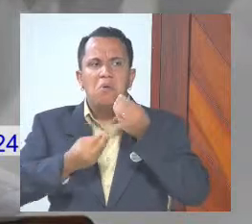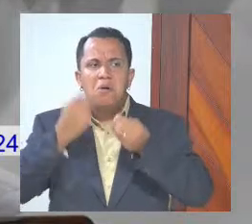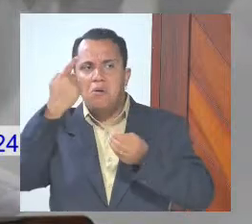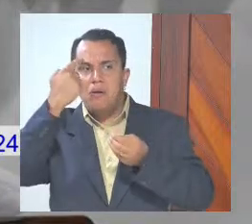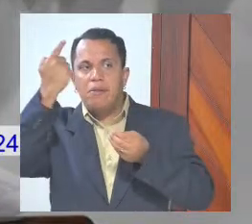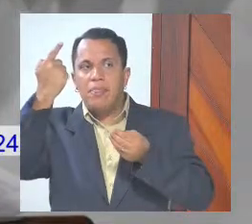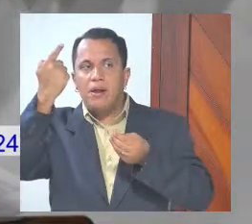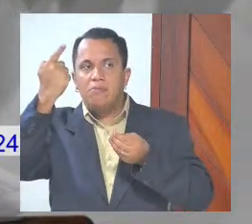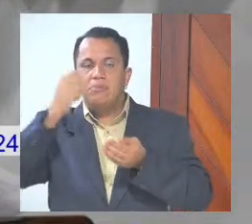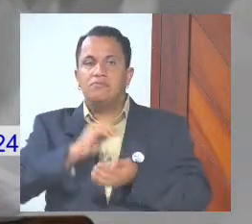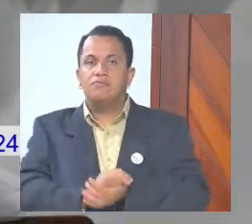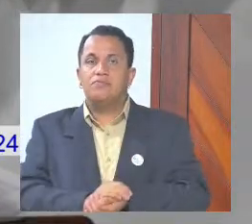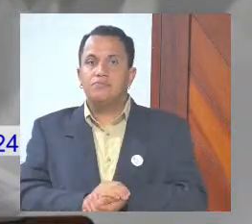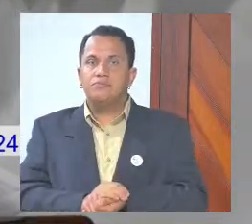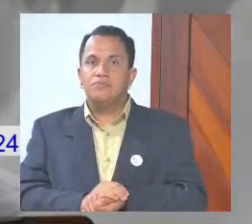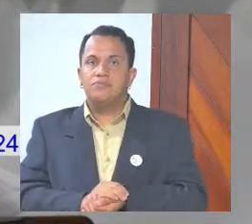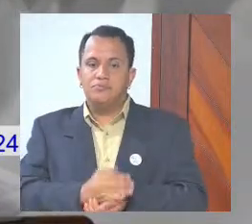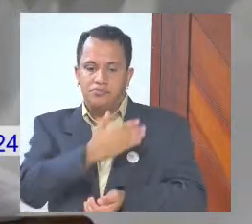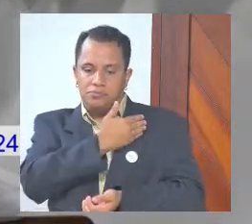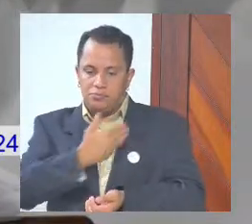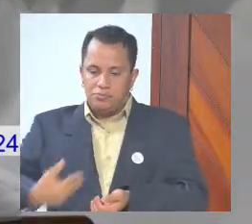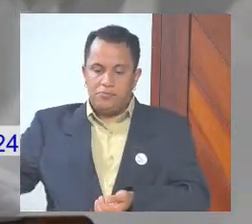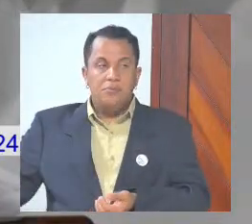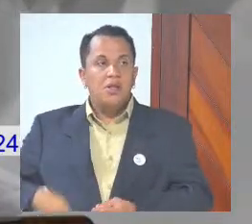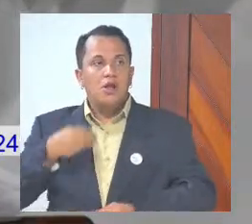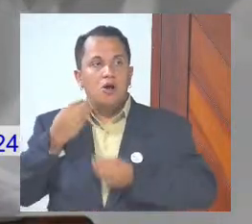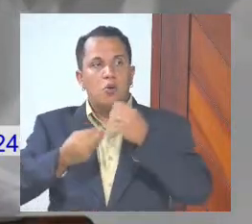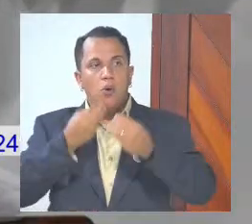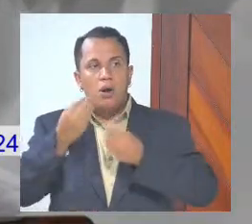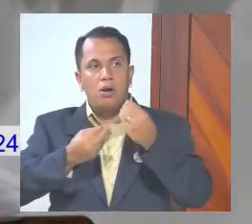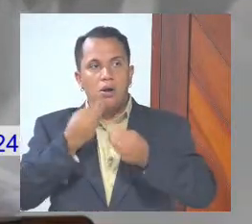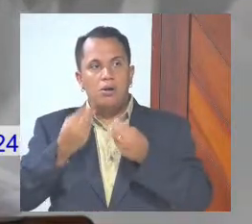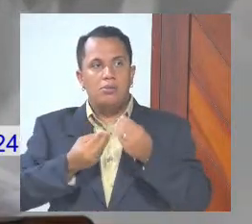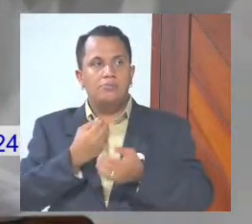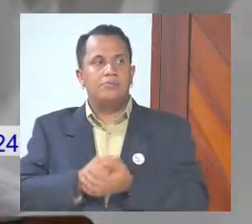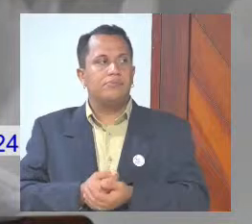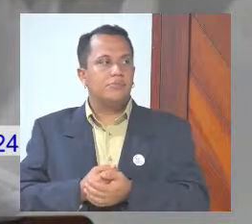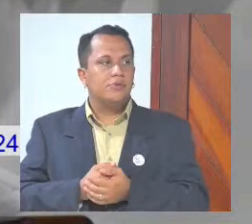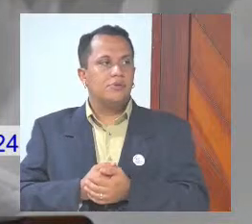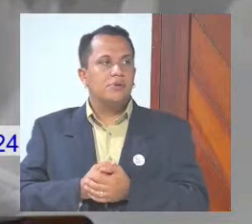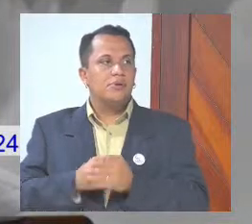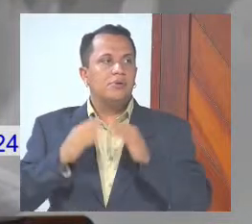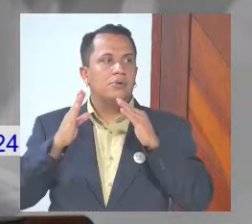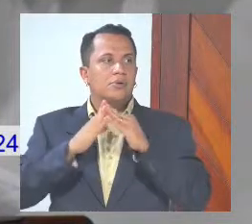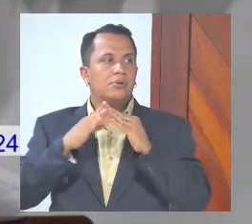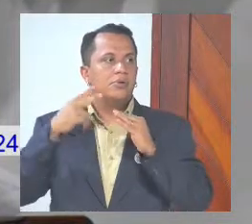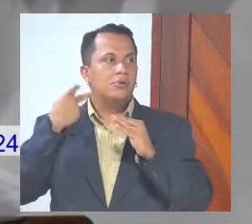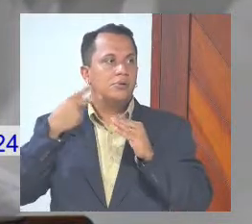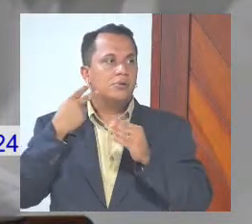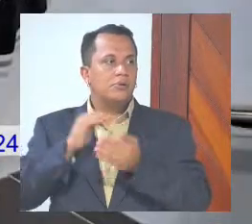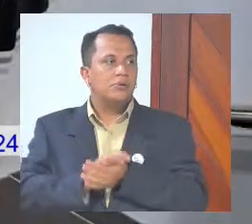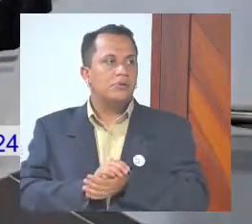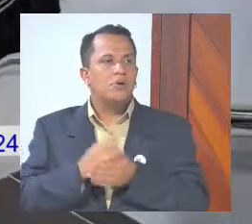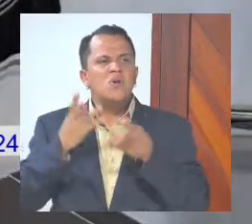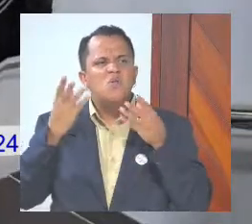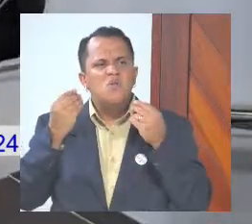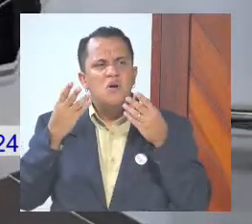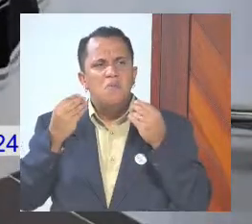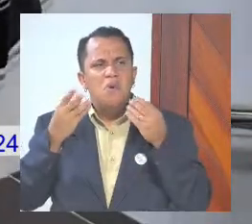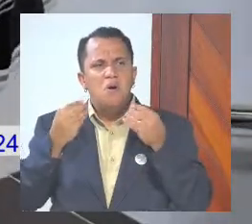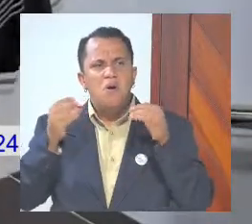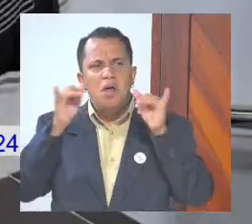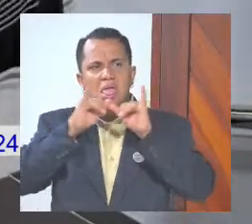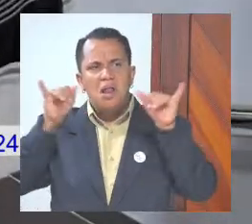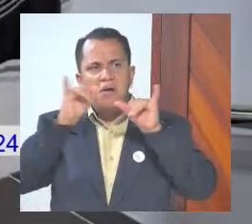lembrada este governo? Como será lembrada esta Câmara Municipal, que muitos